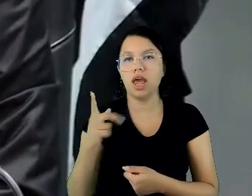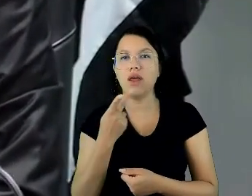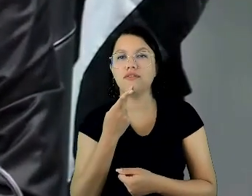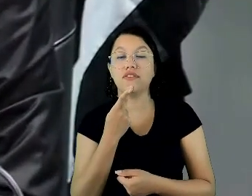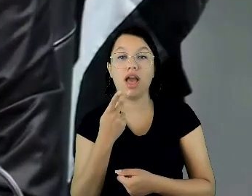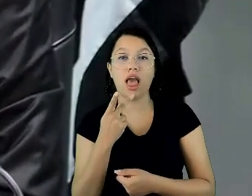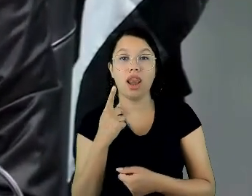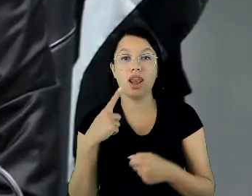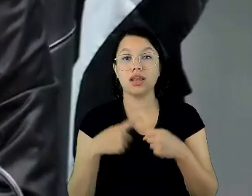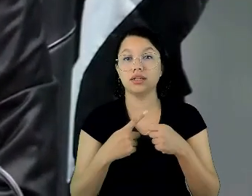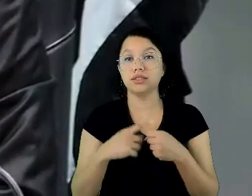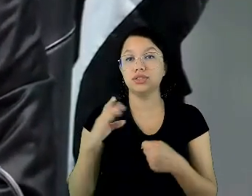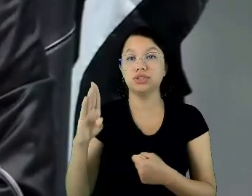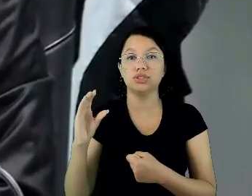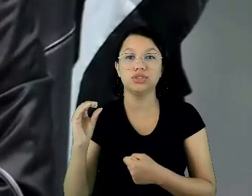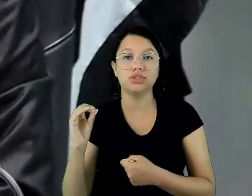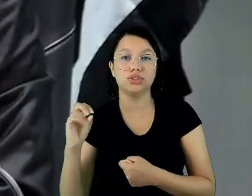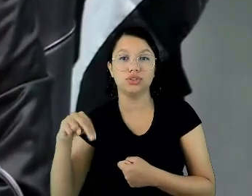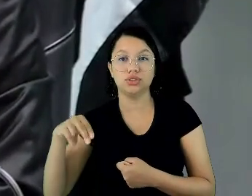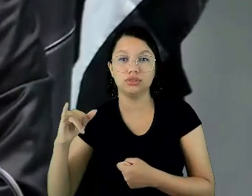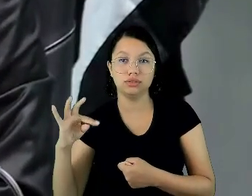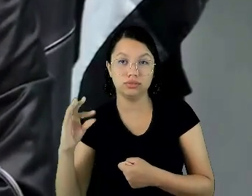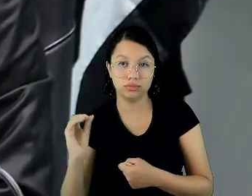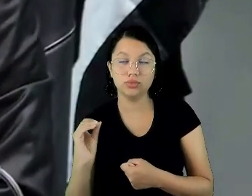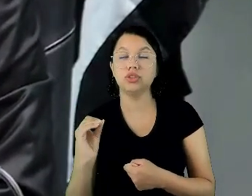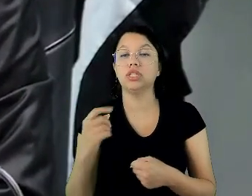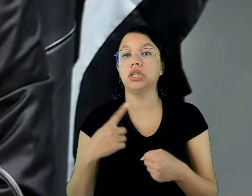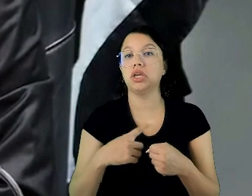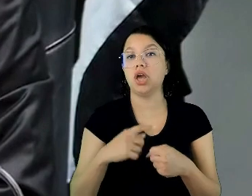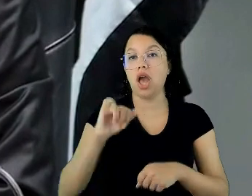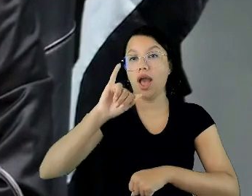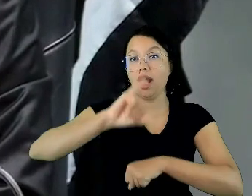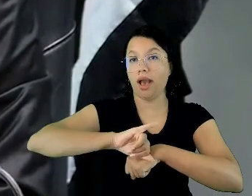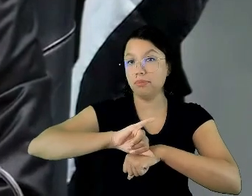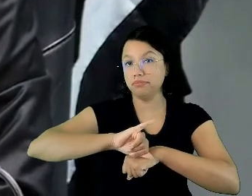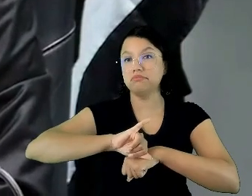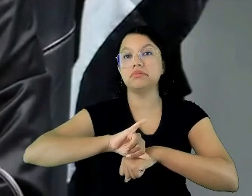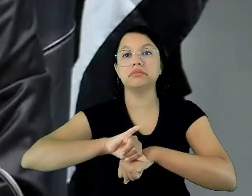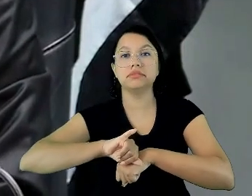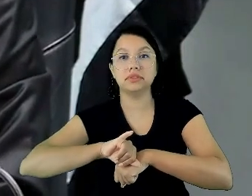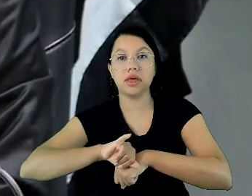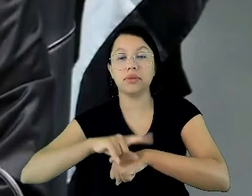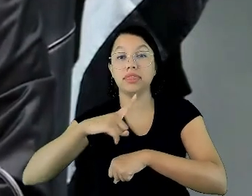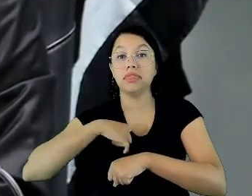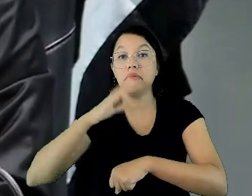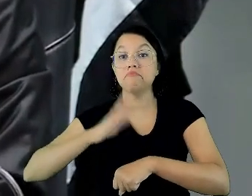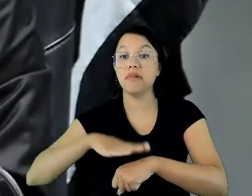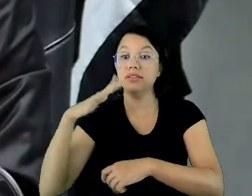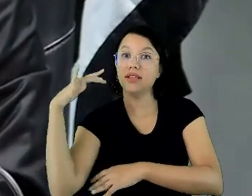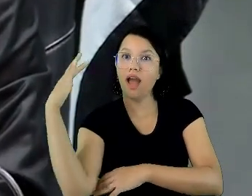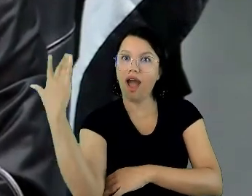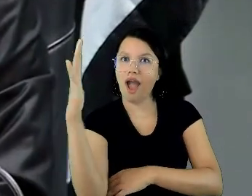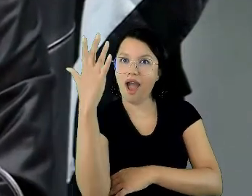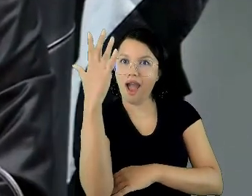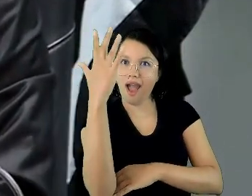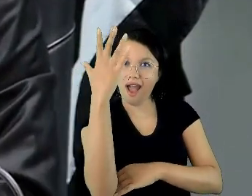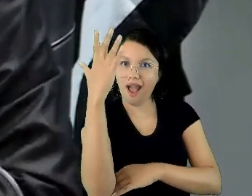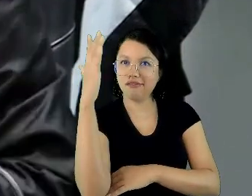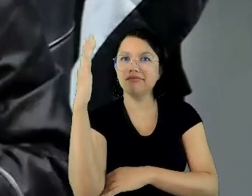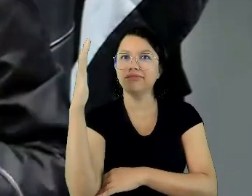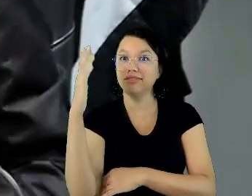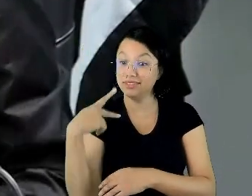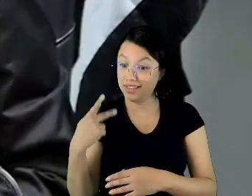Campo Grande é a capital mais arborizada do Brasil. É a nossa. em função